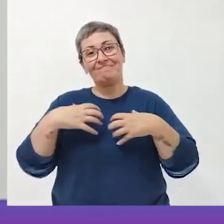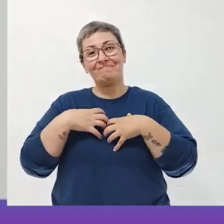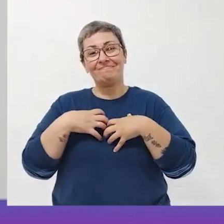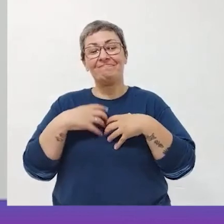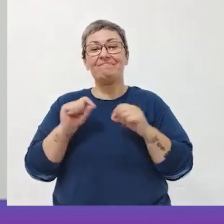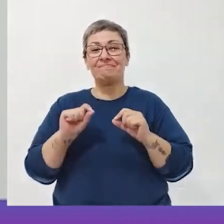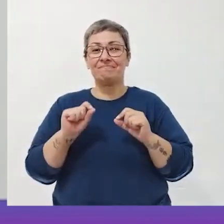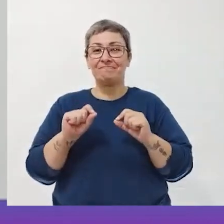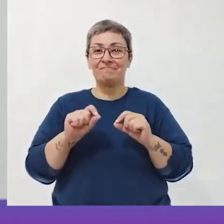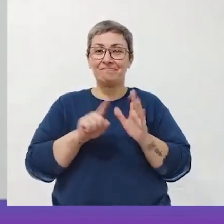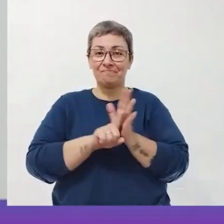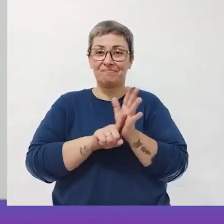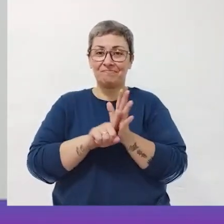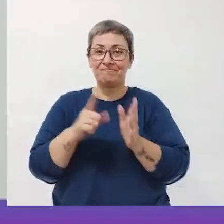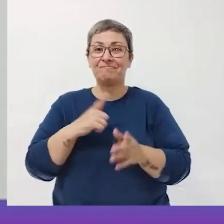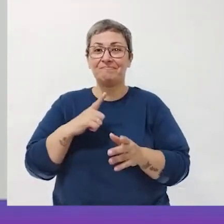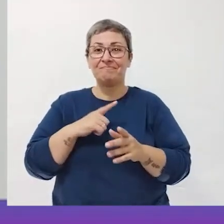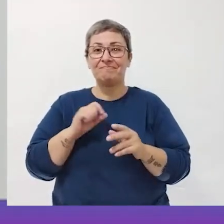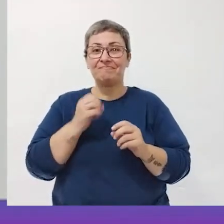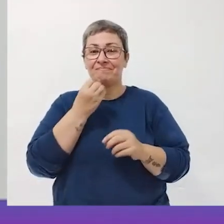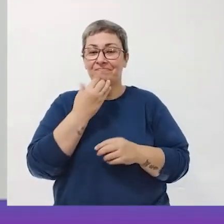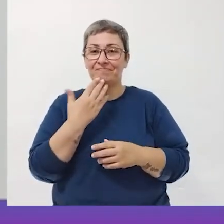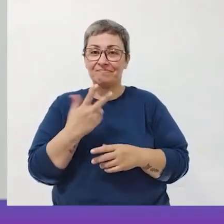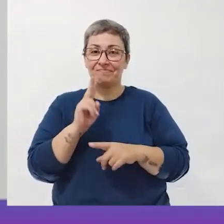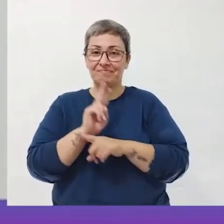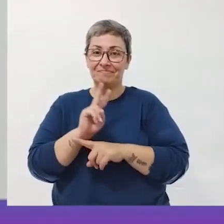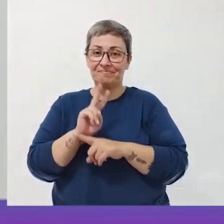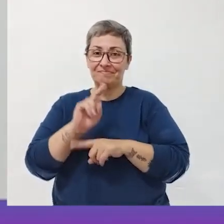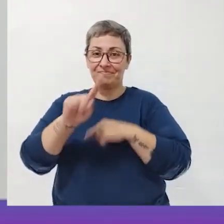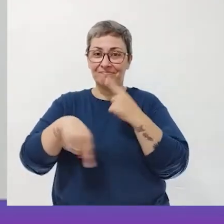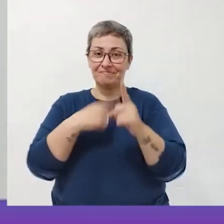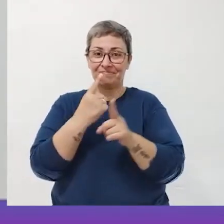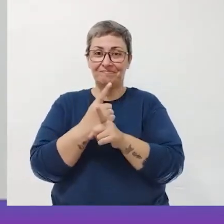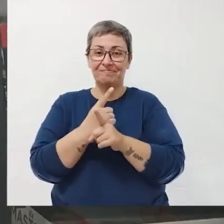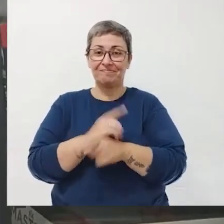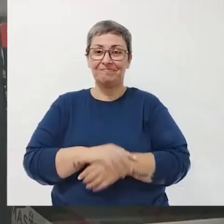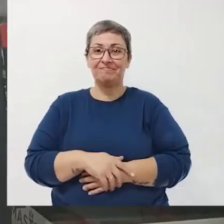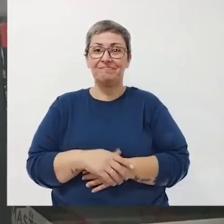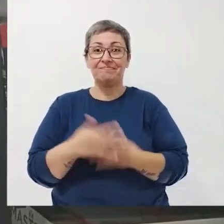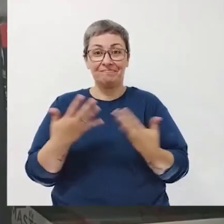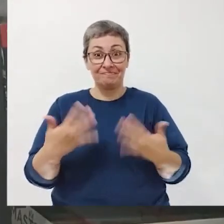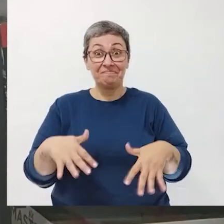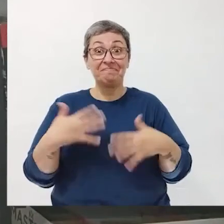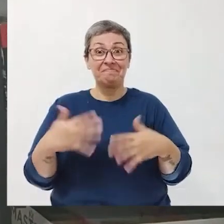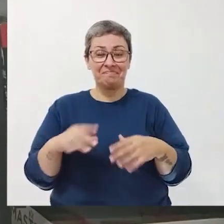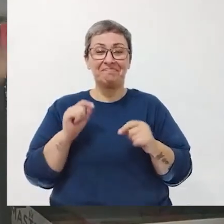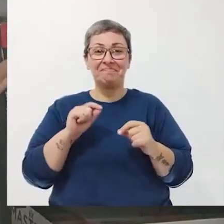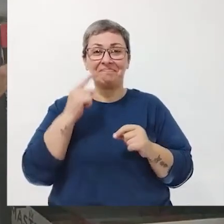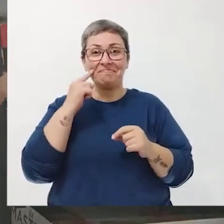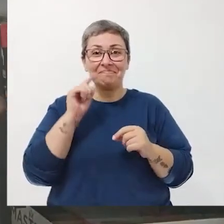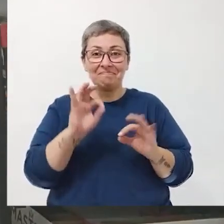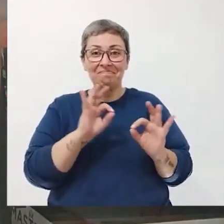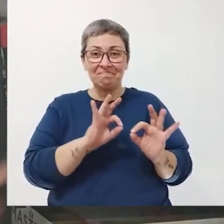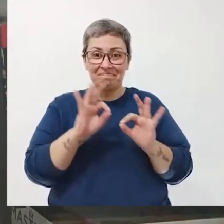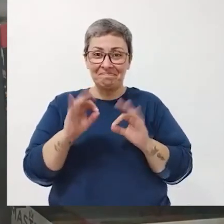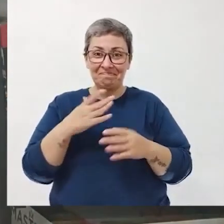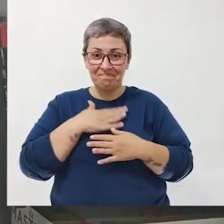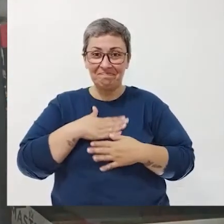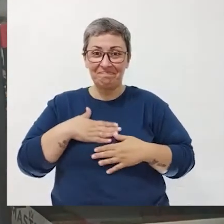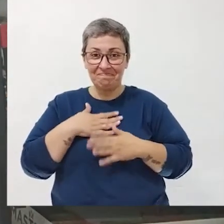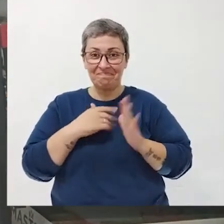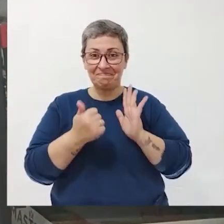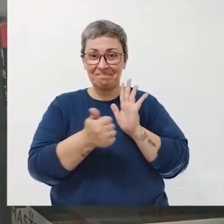sentimentos citados na pesquisa. Fiquem bem, cuidem-se e até a próxima! Demais, né? Vocês viram?